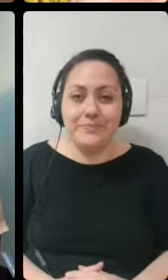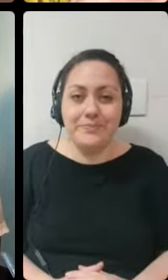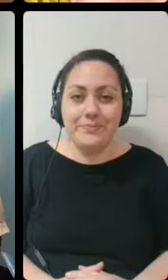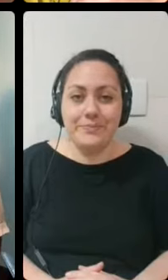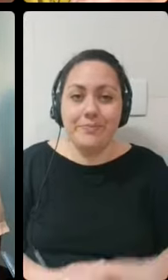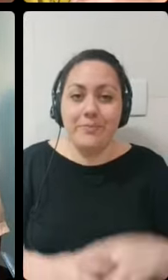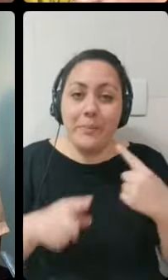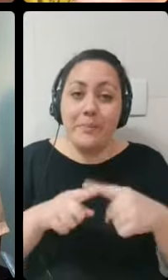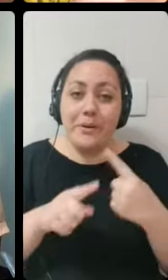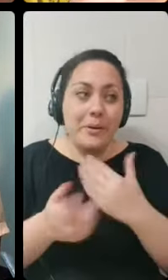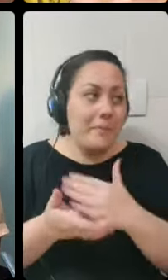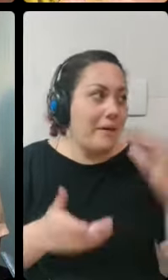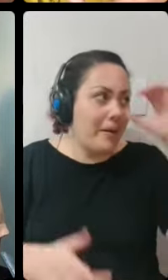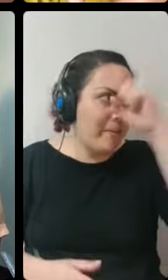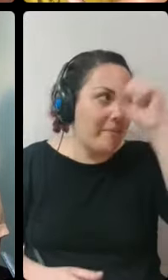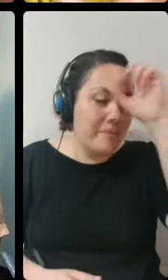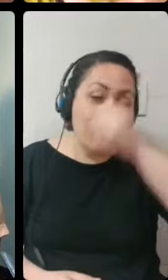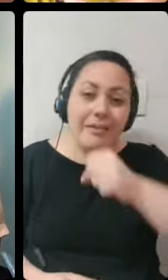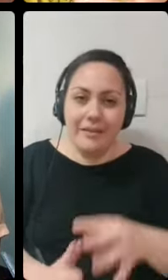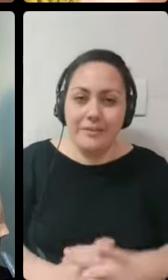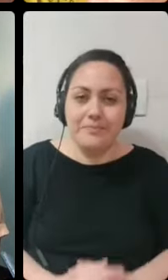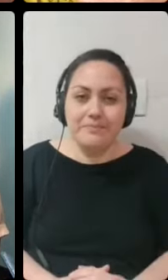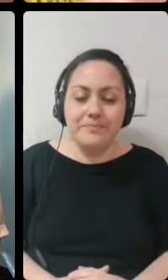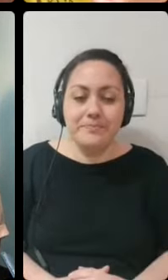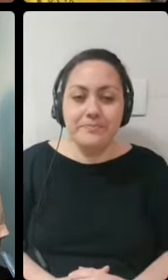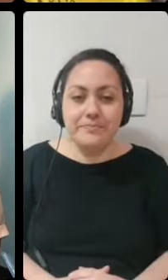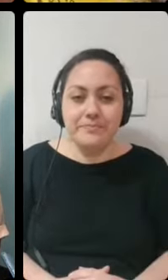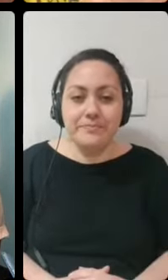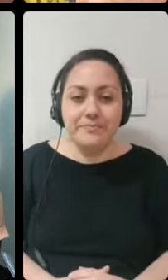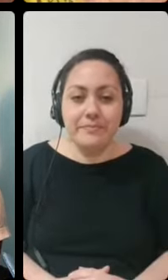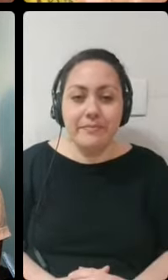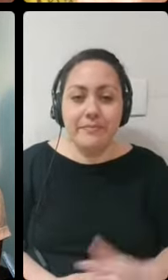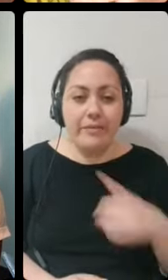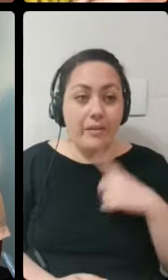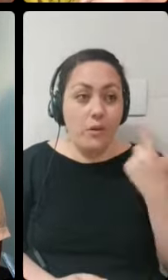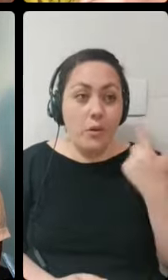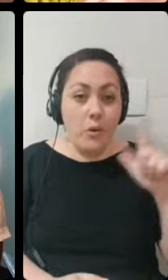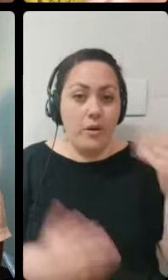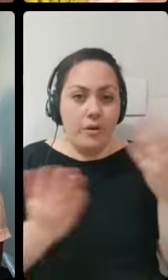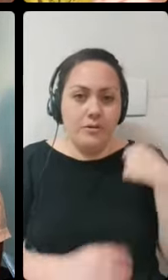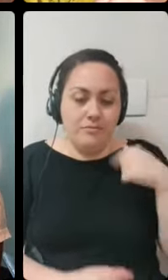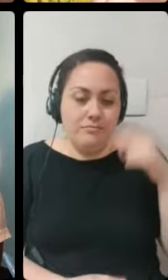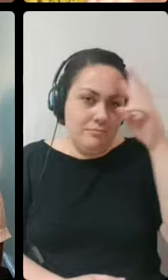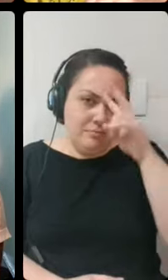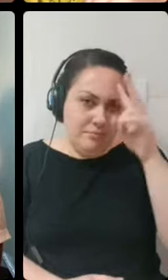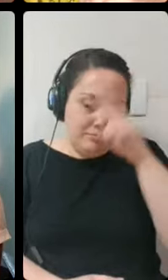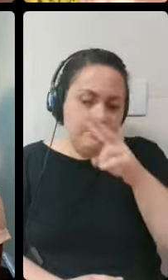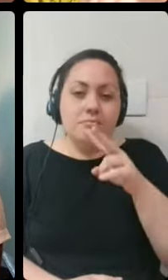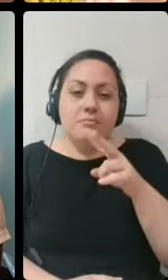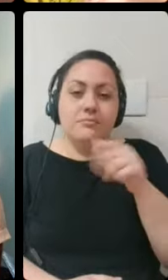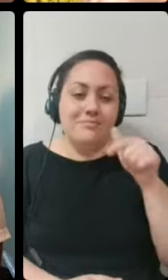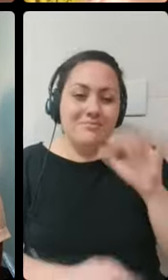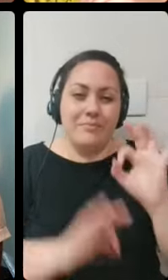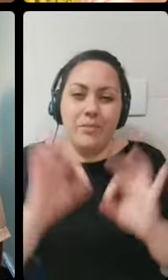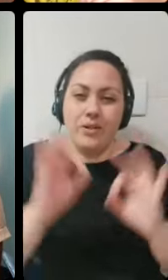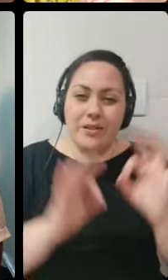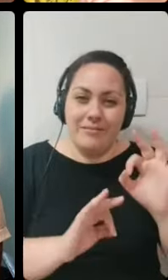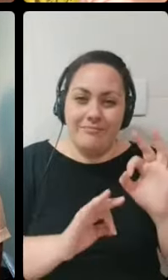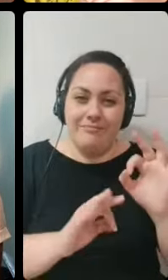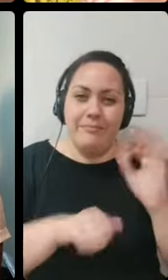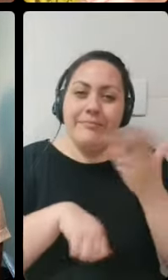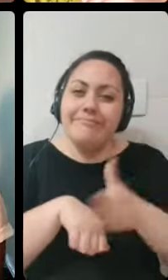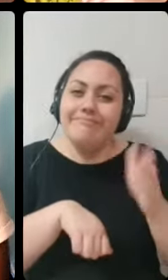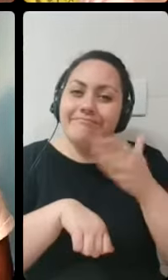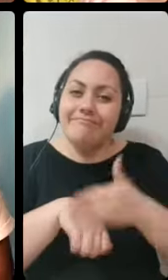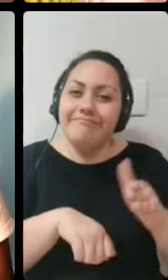preparação. E outra coisa que eu pensei, lembrei agora, é que esse processo de preparação, ele também une bastante a